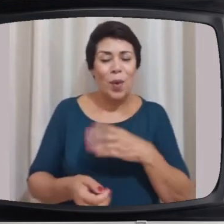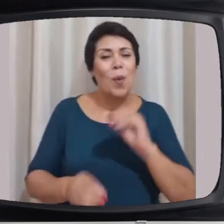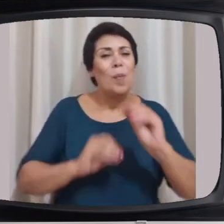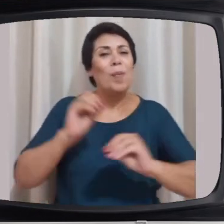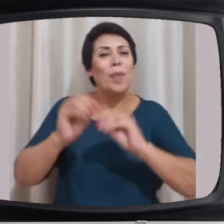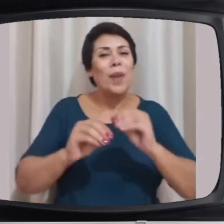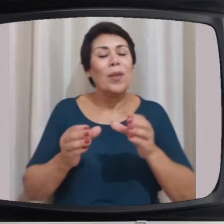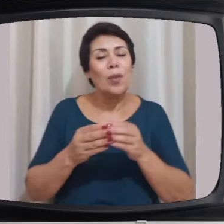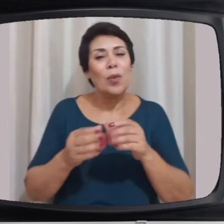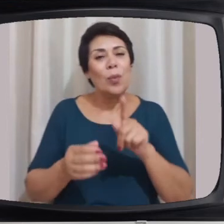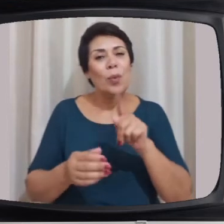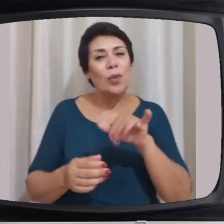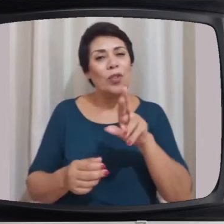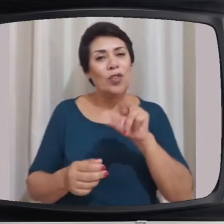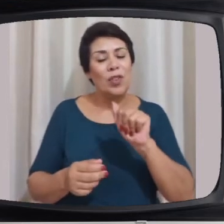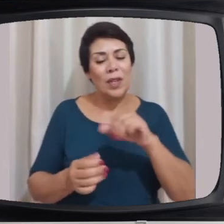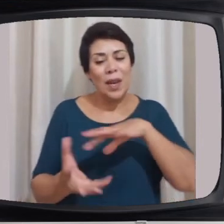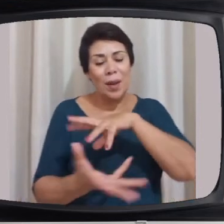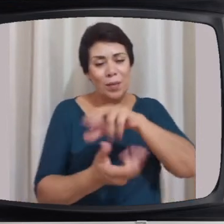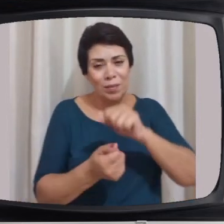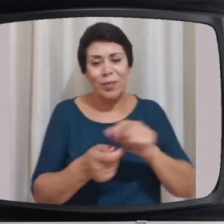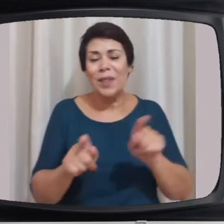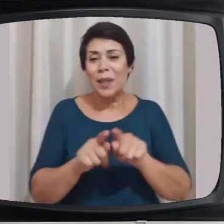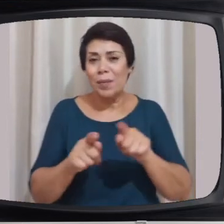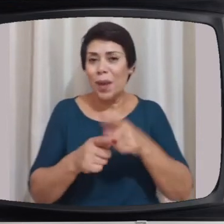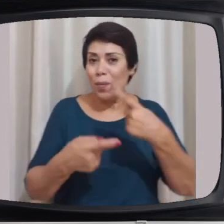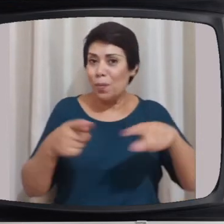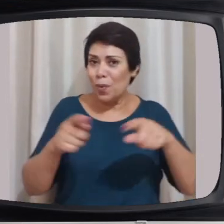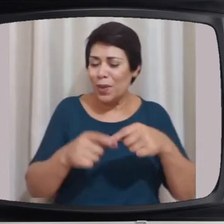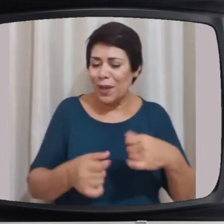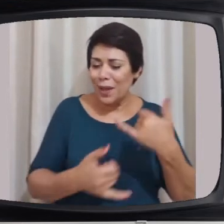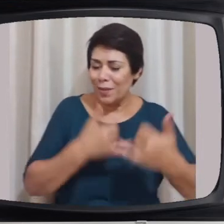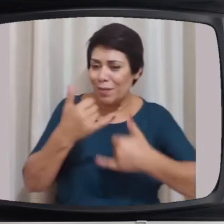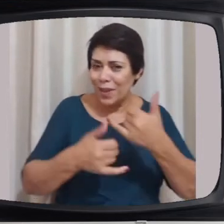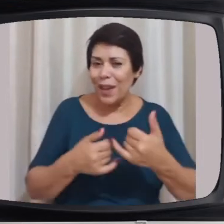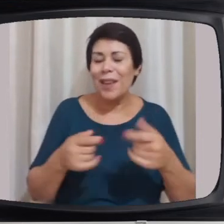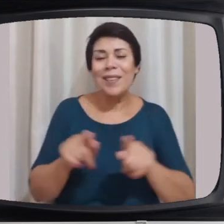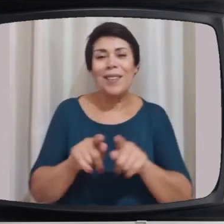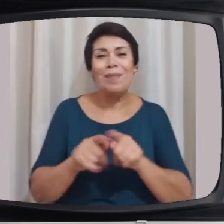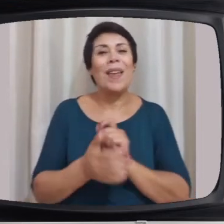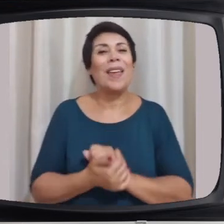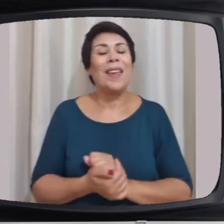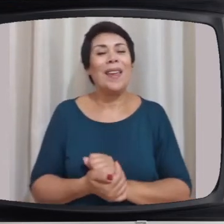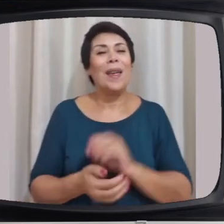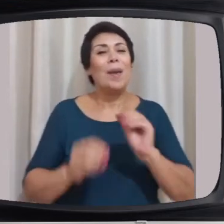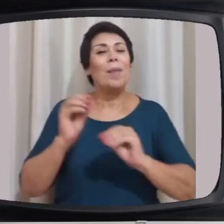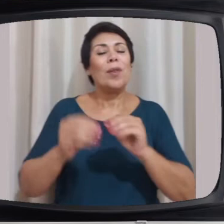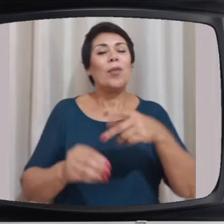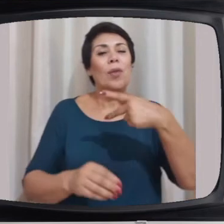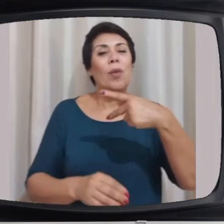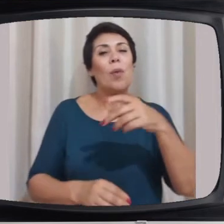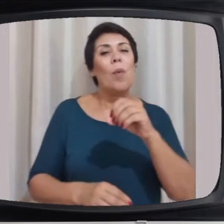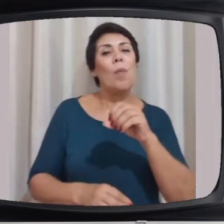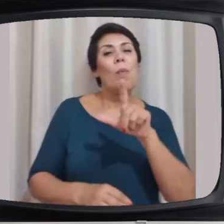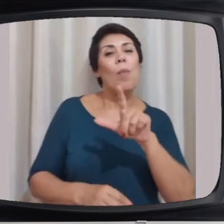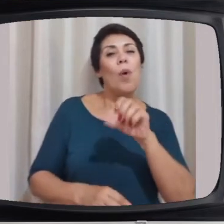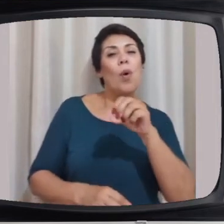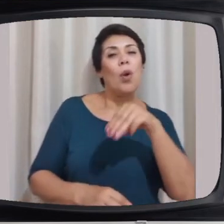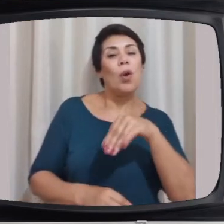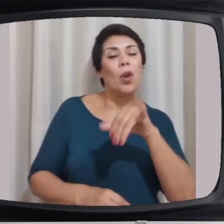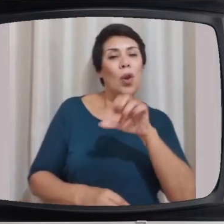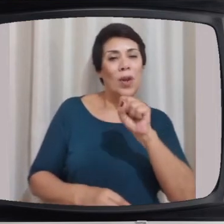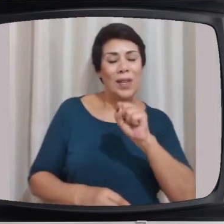tornou música de brinquedo, não sei como, mas ainda mais encantador. Beijo pro Polones, que fez essa